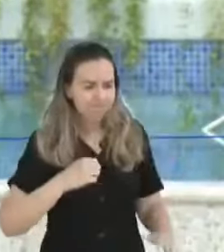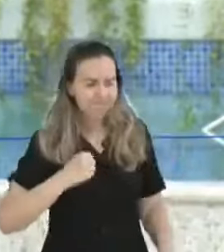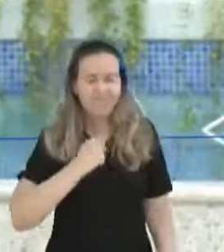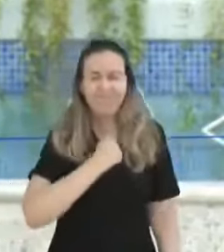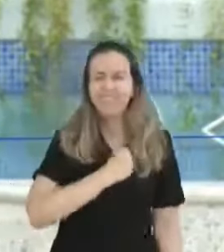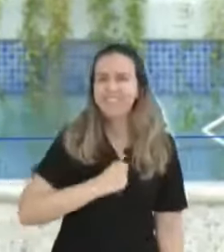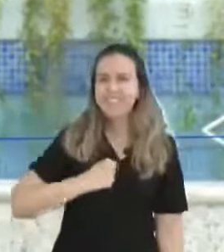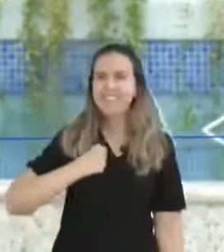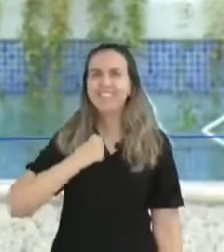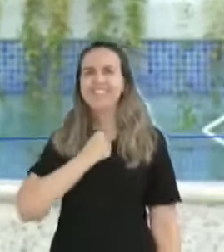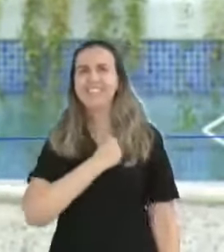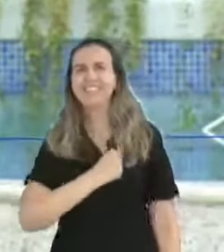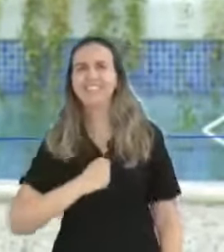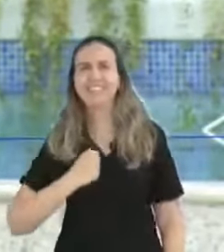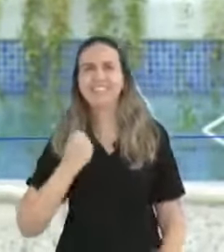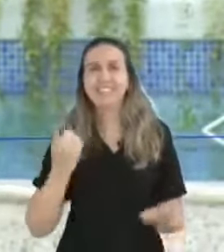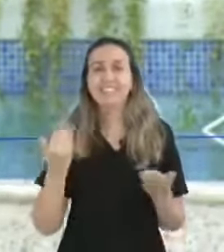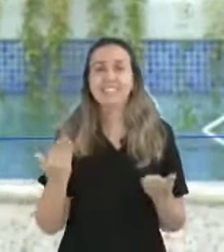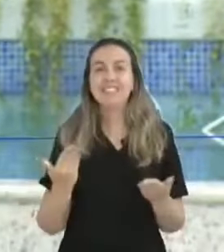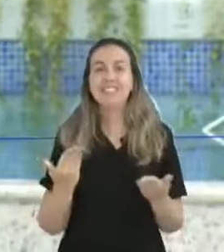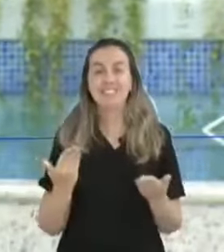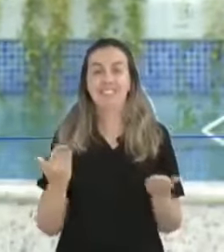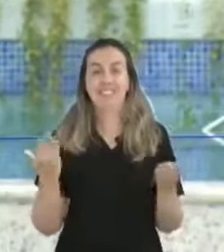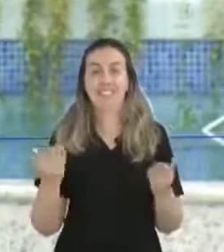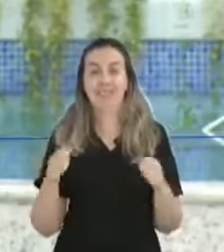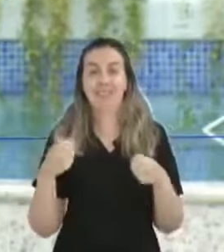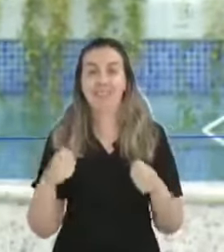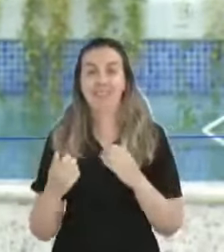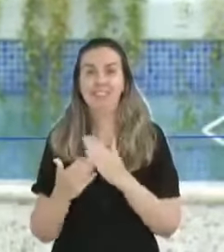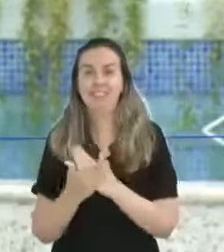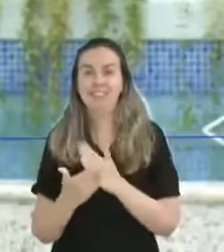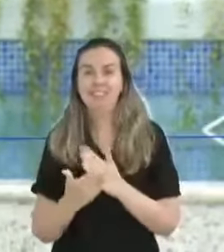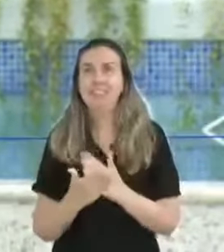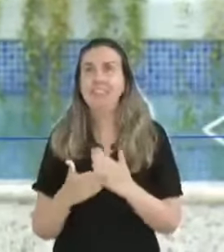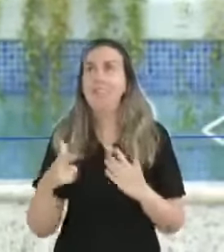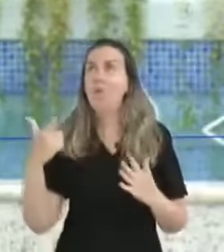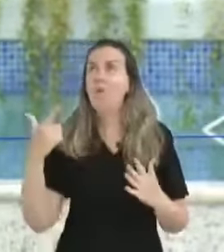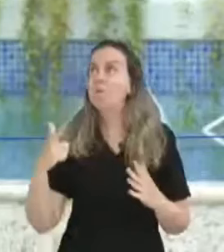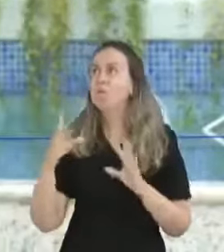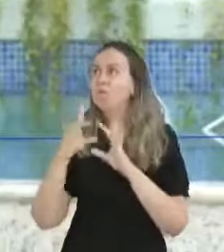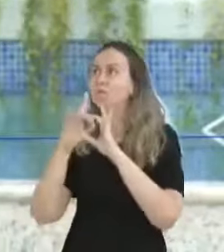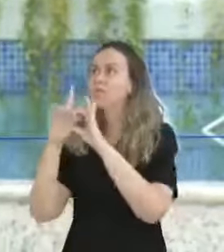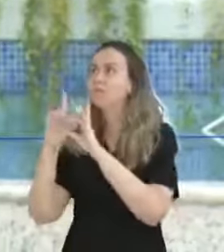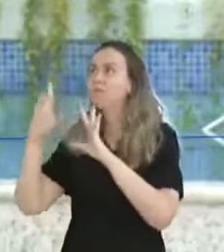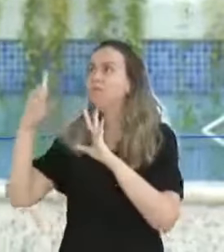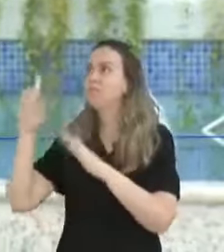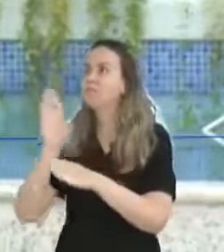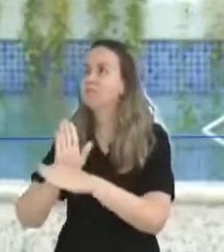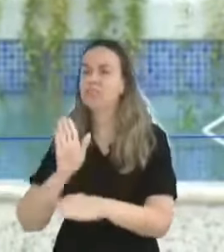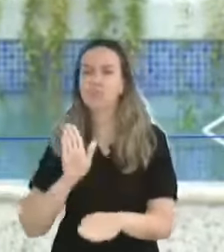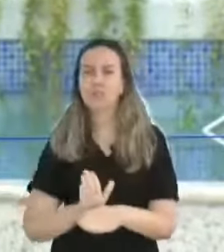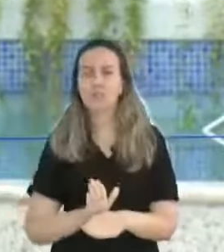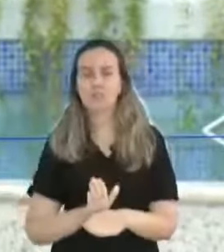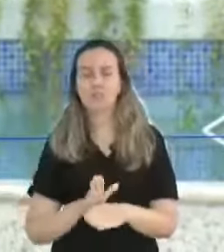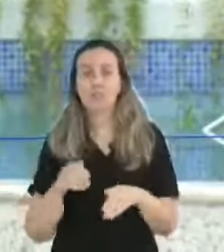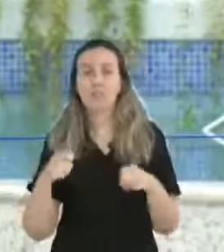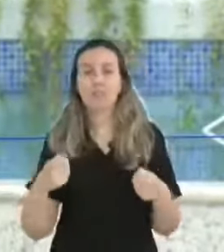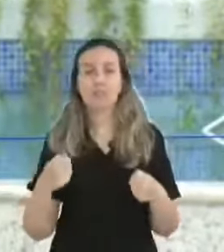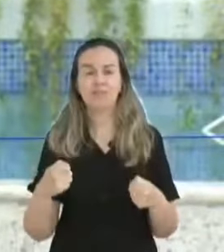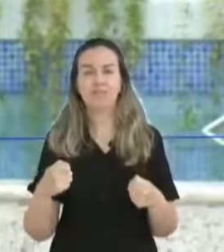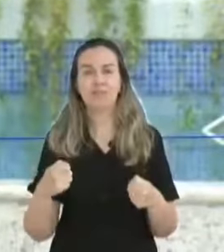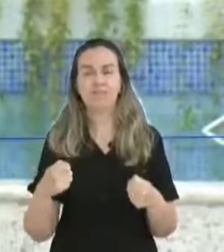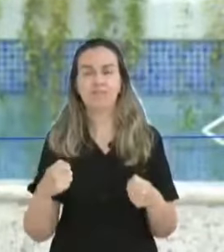saudade desses momentos de avivamento. Queridos e amados irmãos, quando nós começamos da mesma